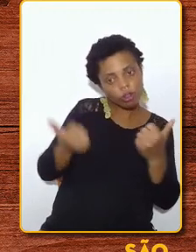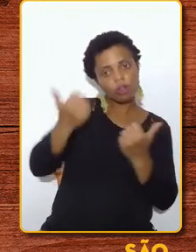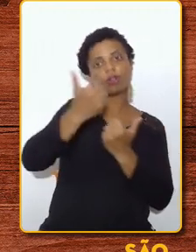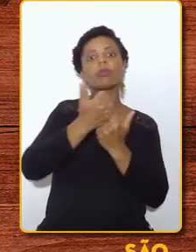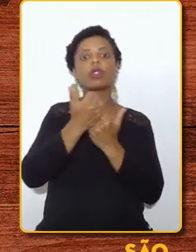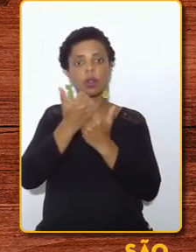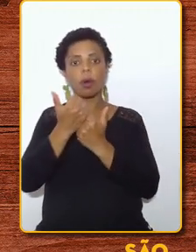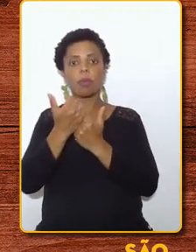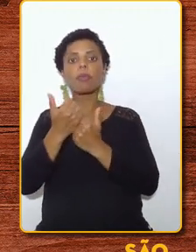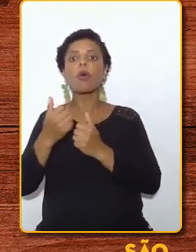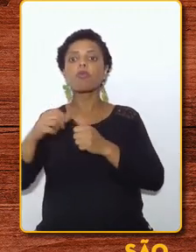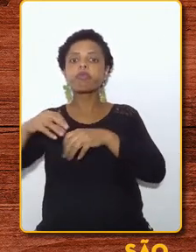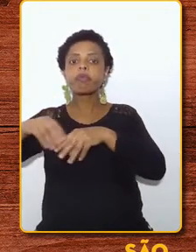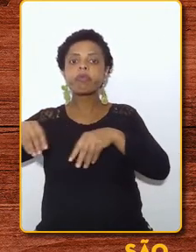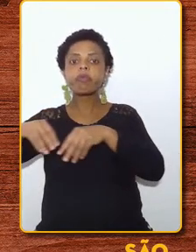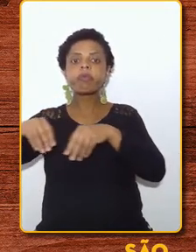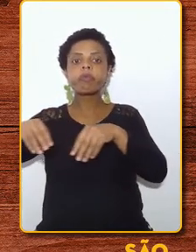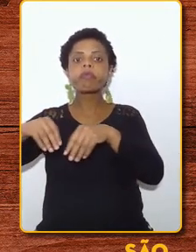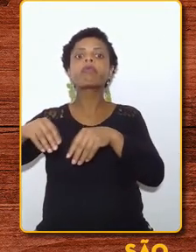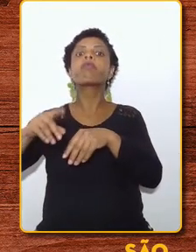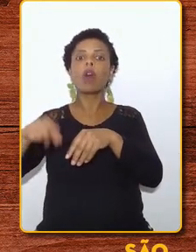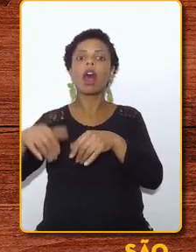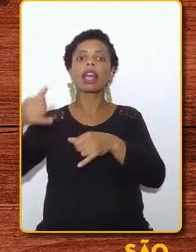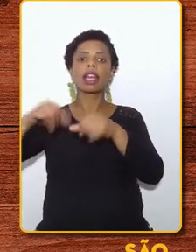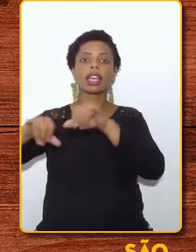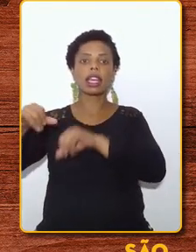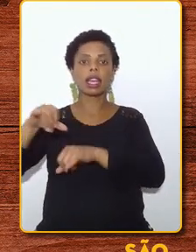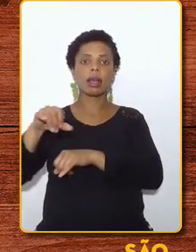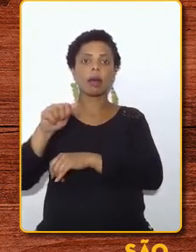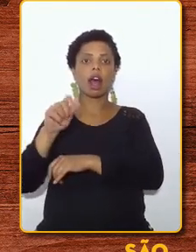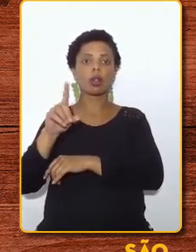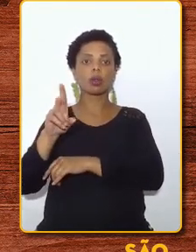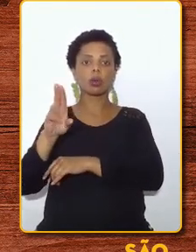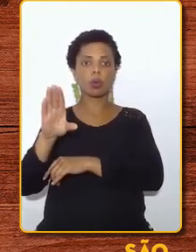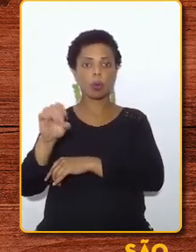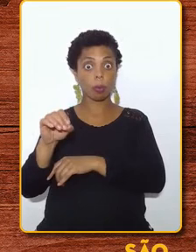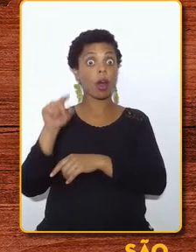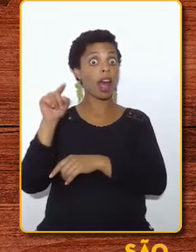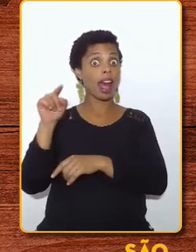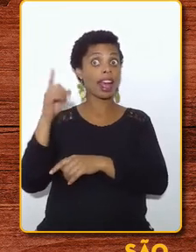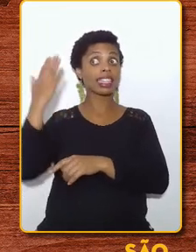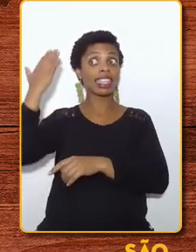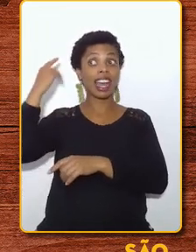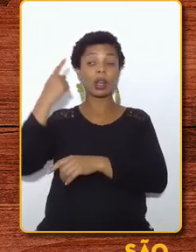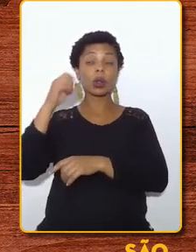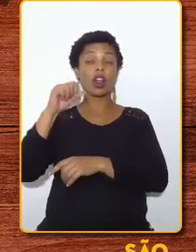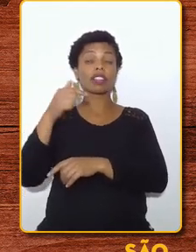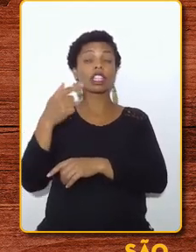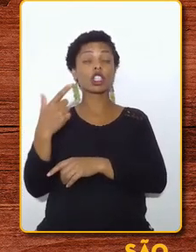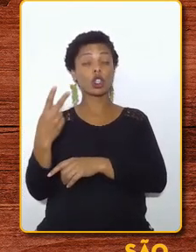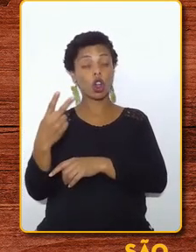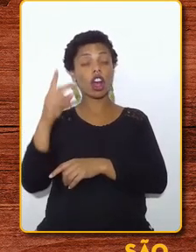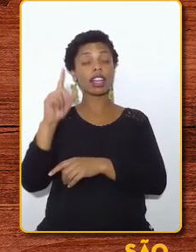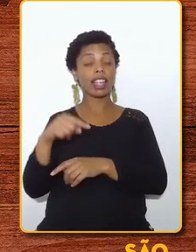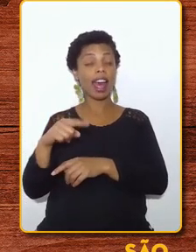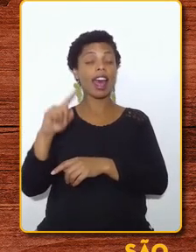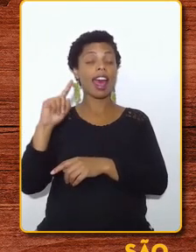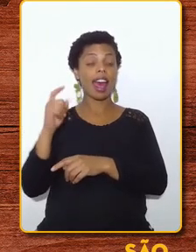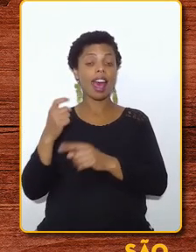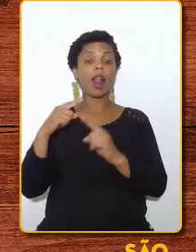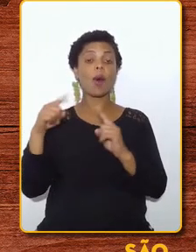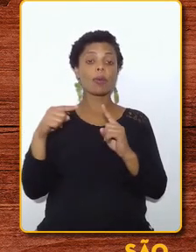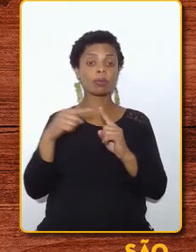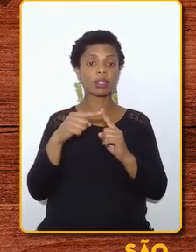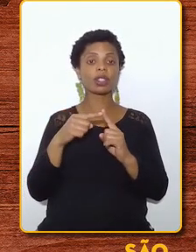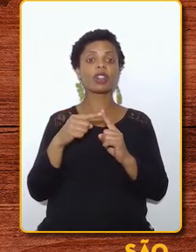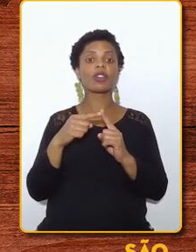grandes recomendações do agrônomo que saía da Esalq em 72. Tá? Só para você ter uma ideia do que